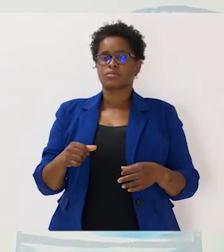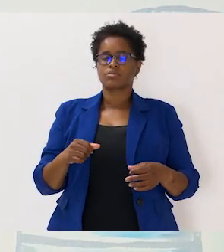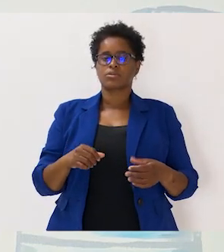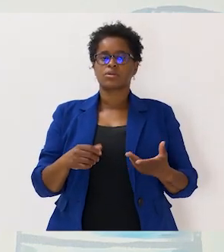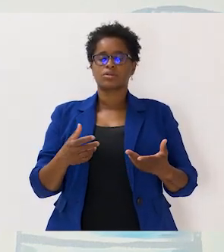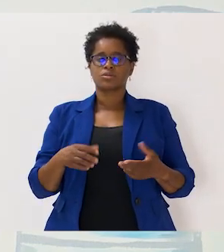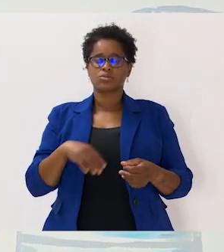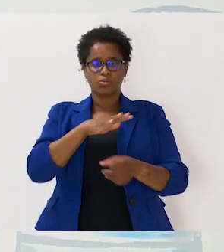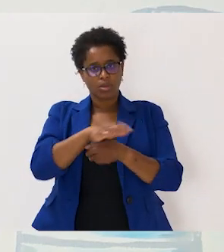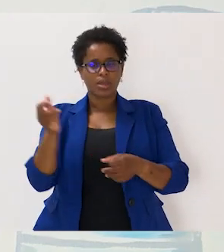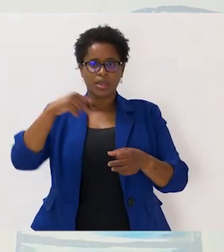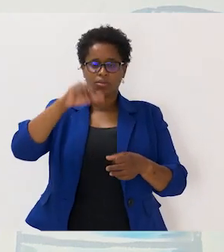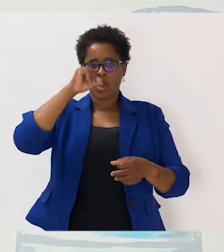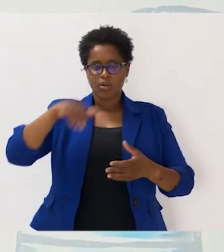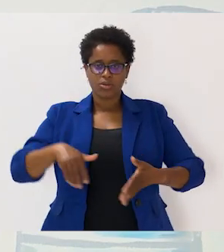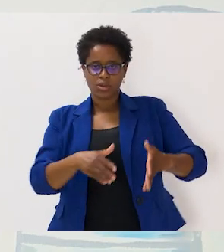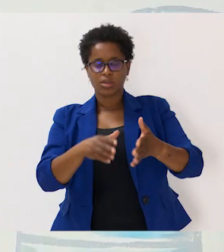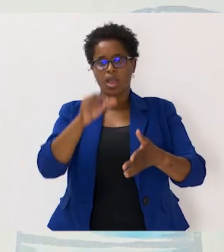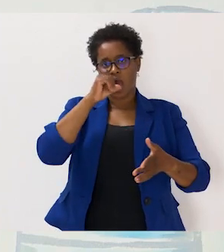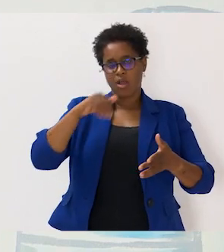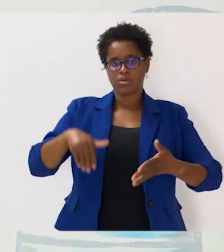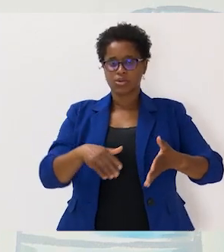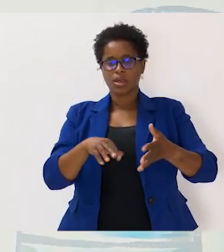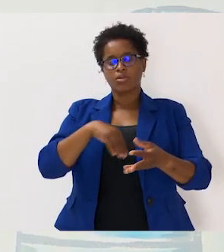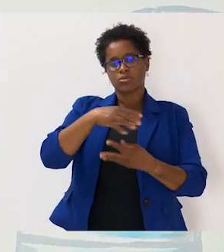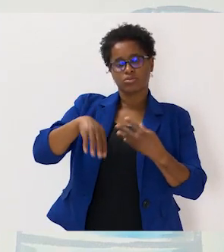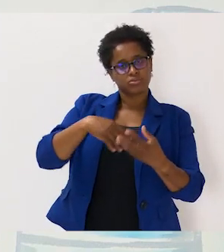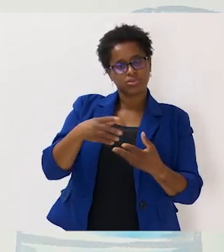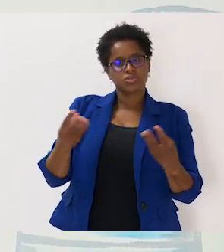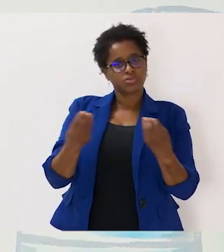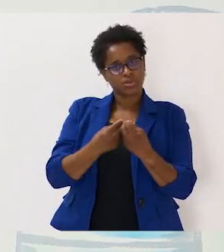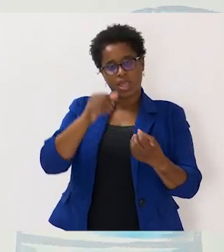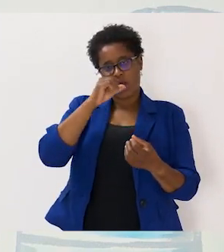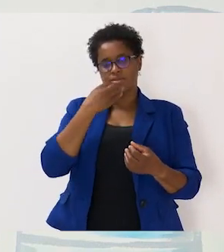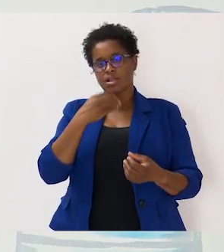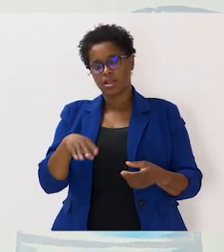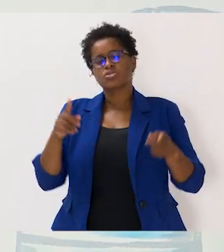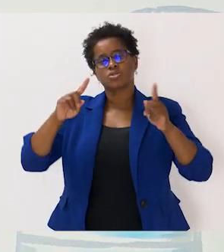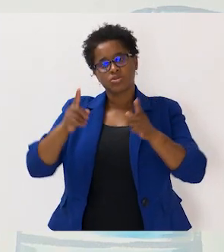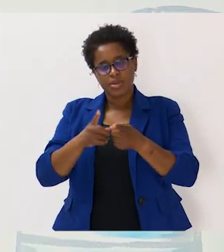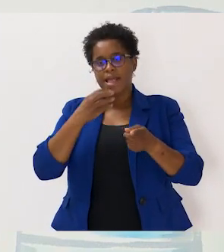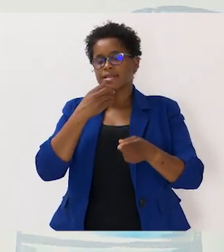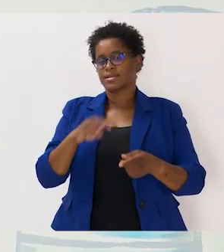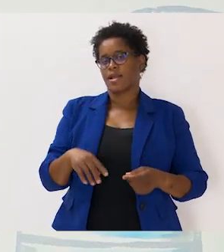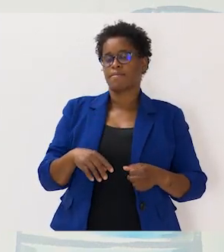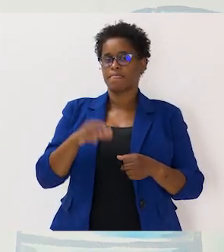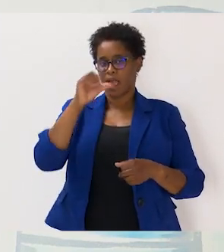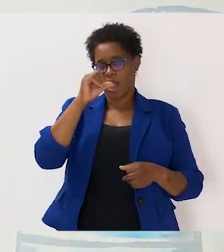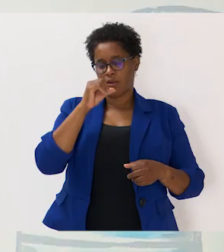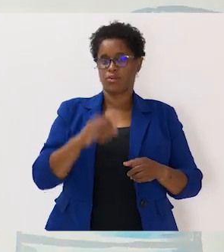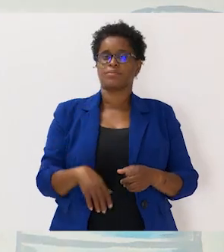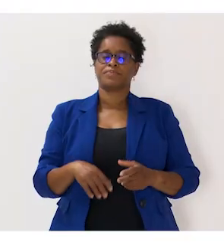rio e a água do rio acaba por diluir esta água salgada, diminuindo a salinidade da